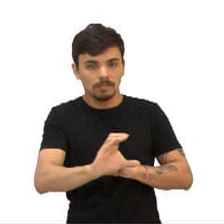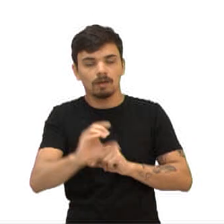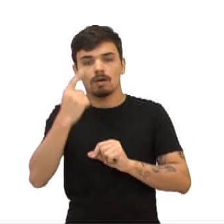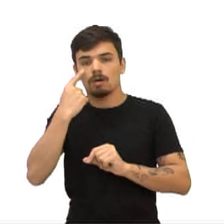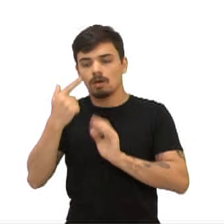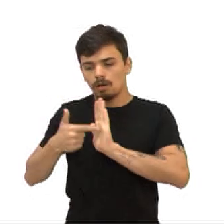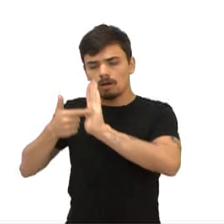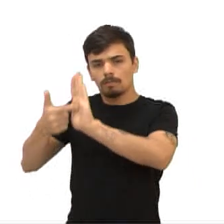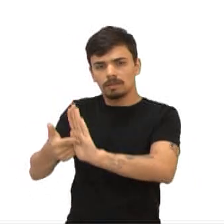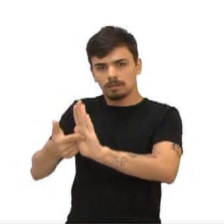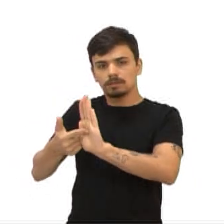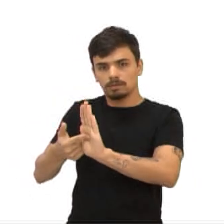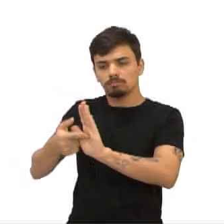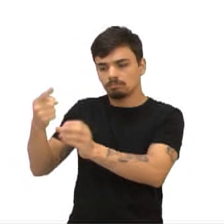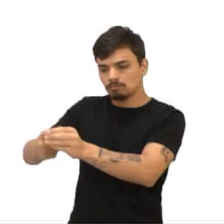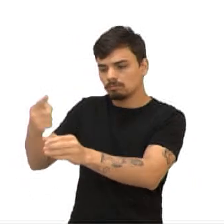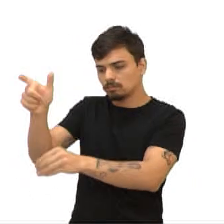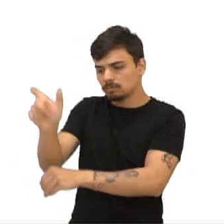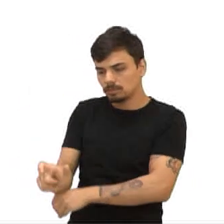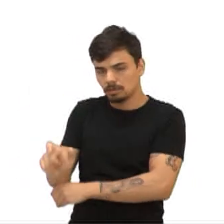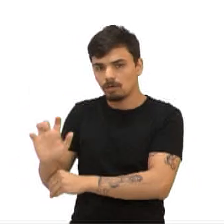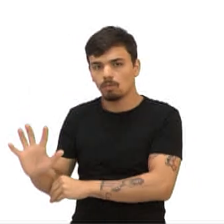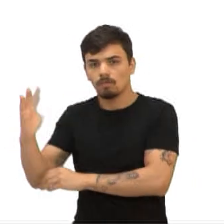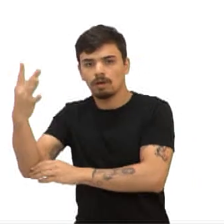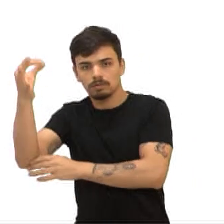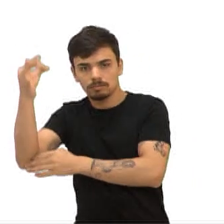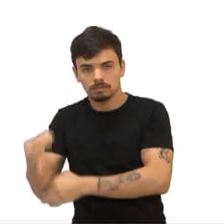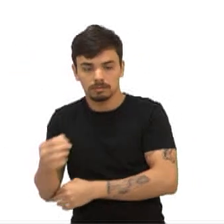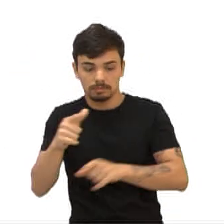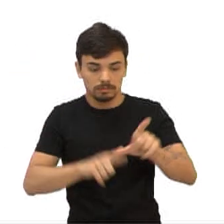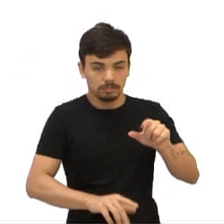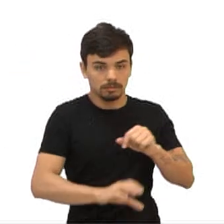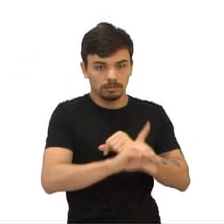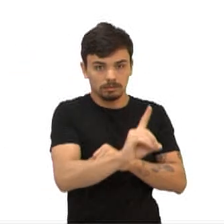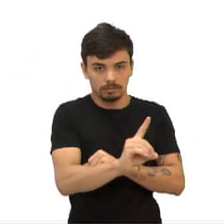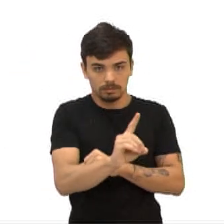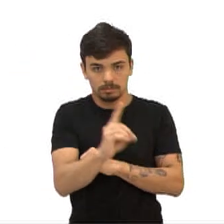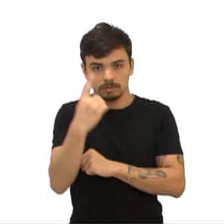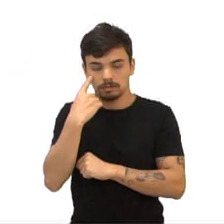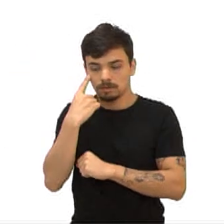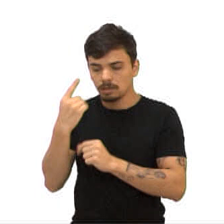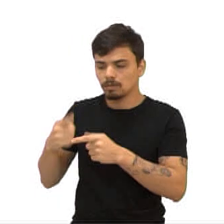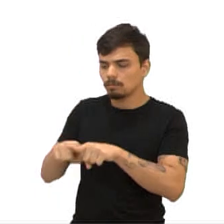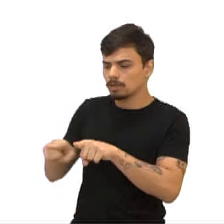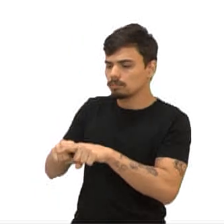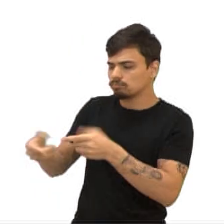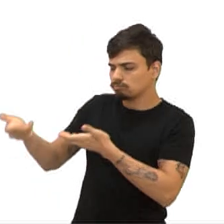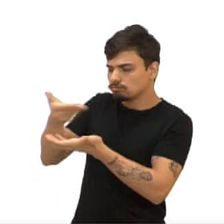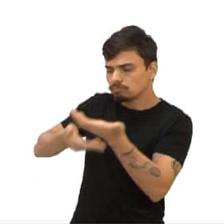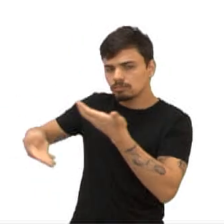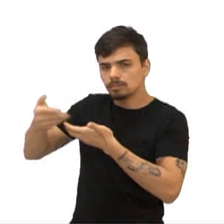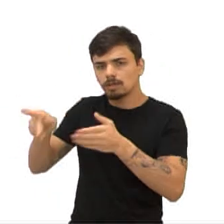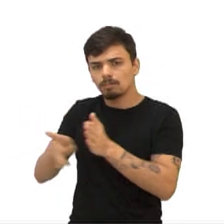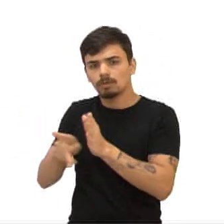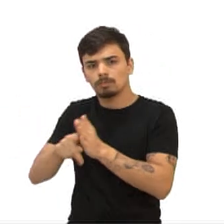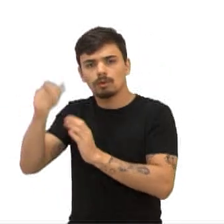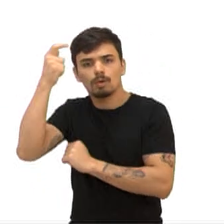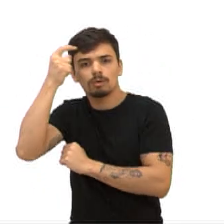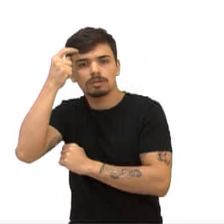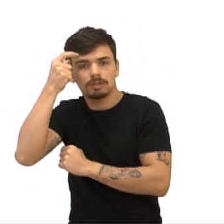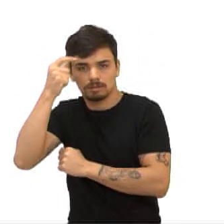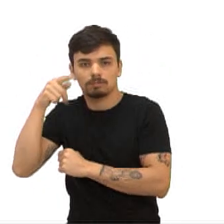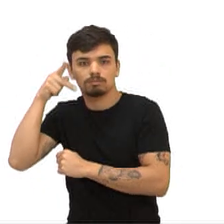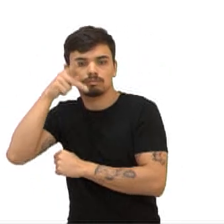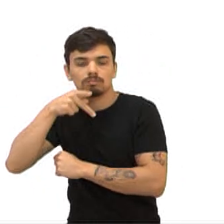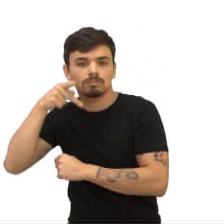versão oficial dos fatos. D, propiciarem o entretenimento, aspecto relevante para a conscientização política.